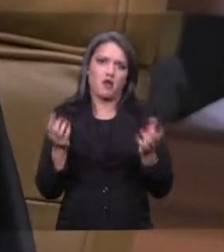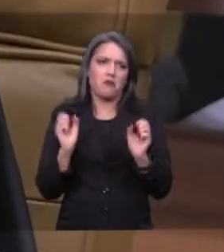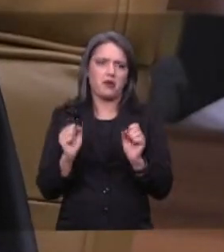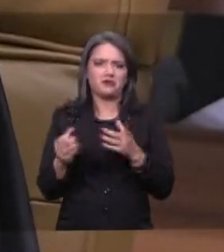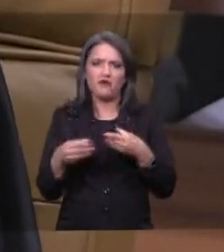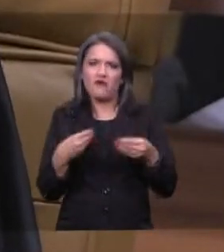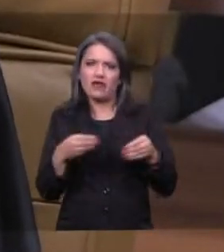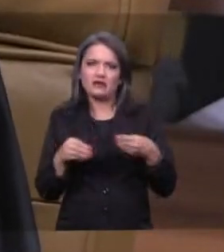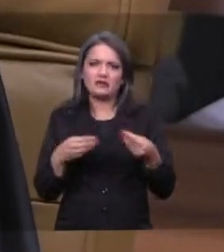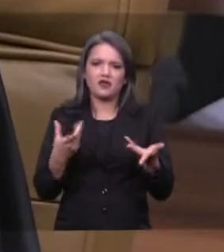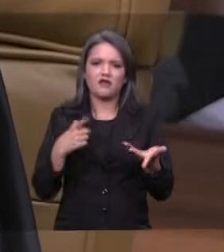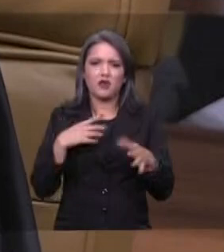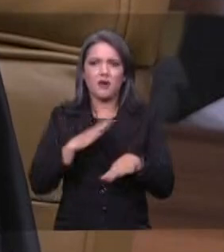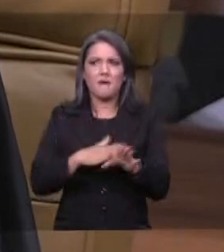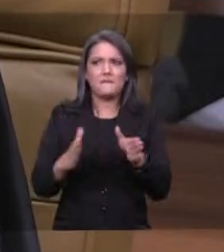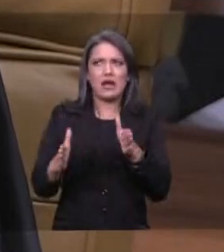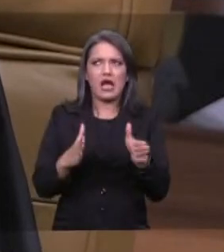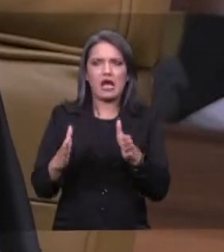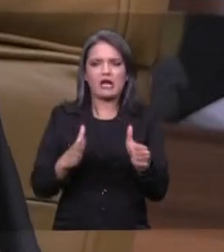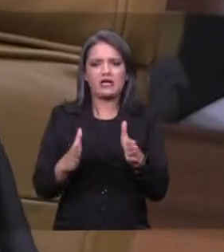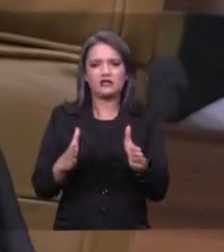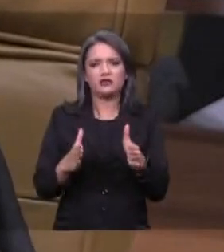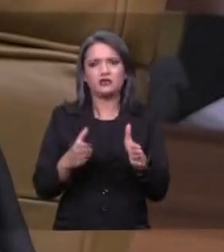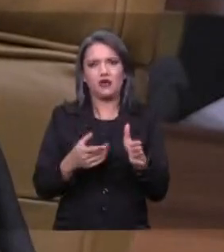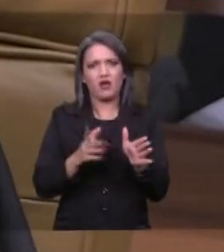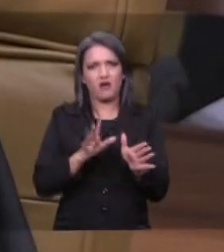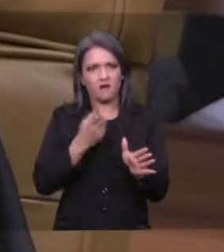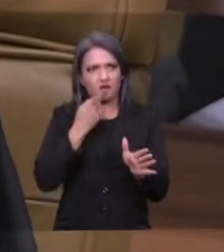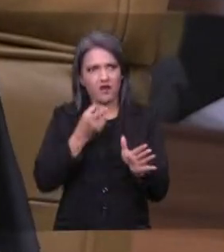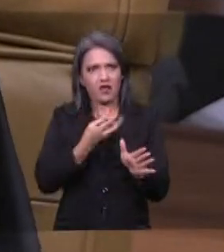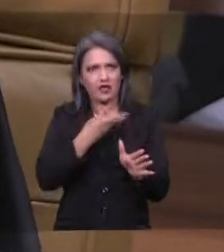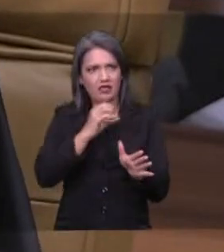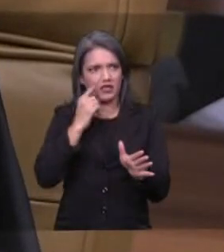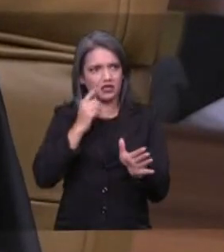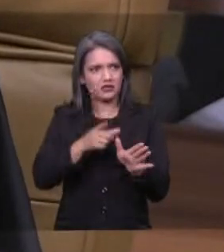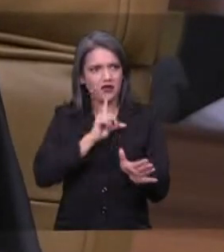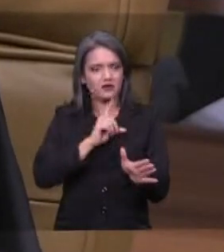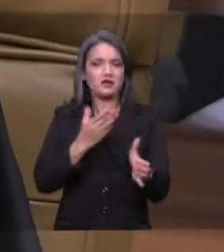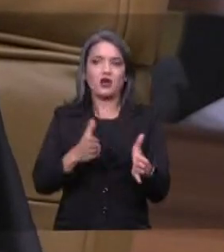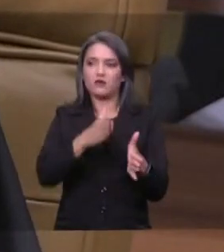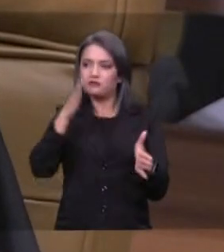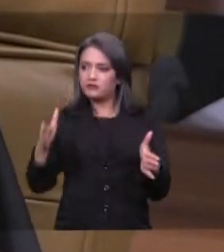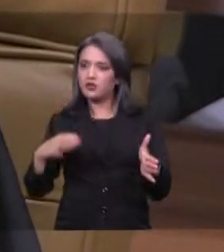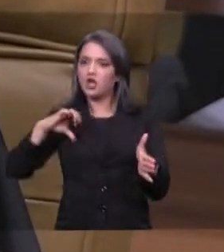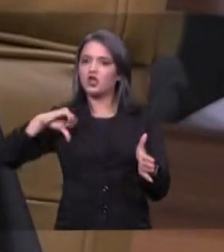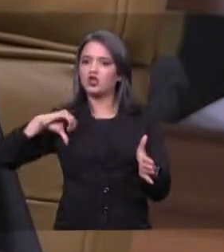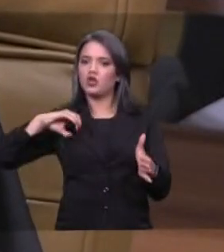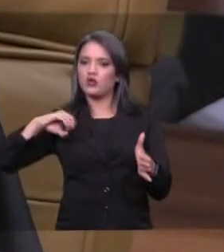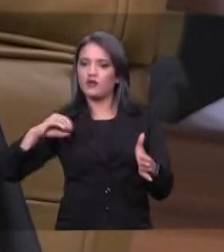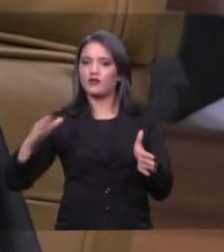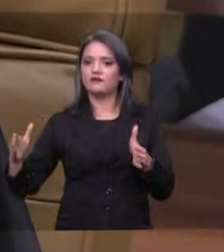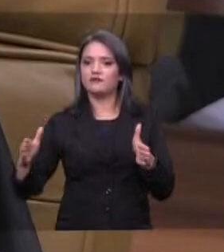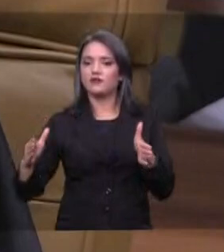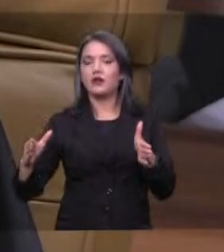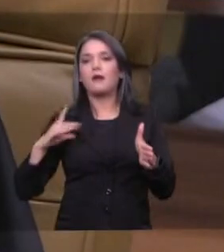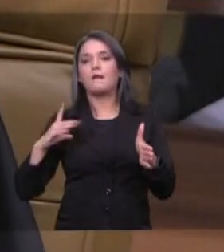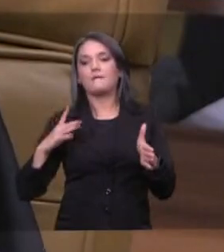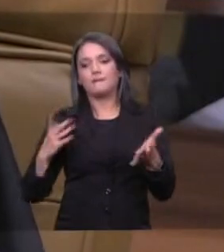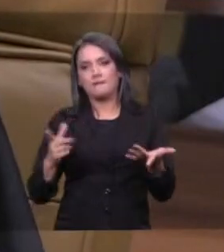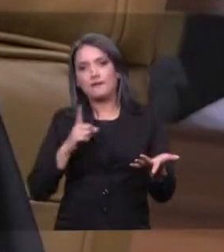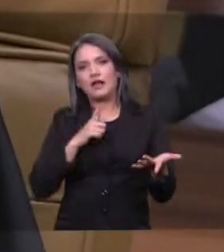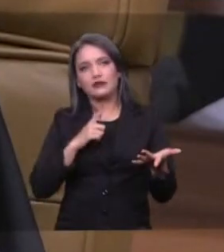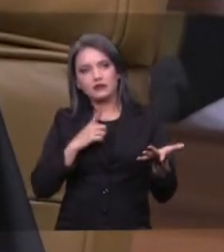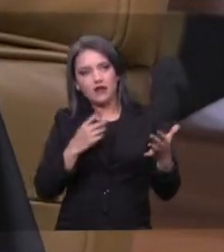até a pensar alto num prazo, talvez, de 90 dias, para que se possa fazer esse